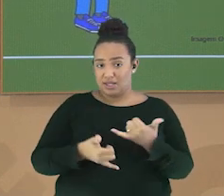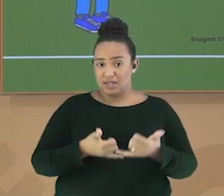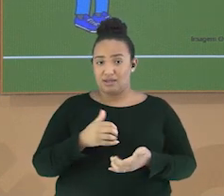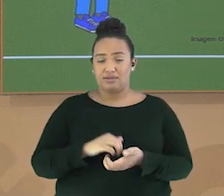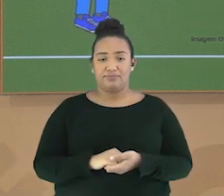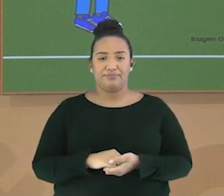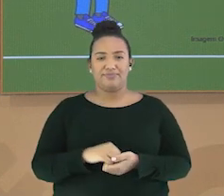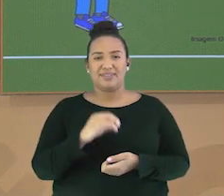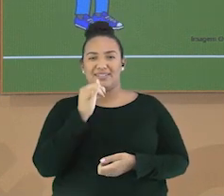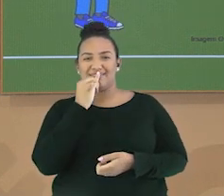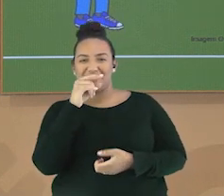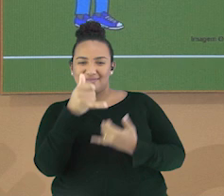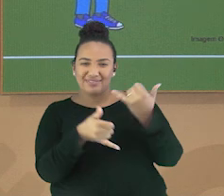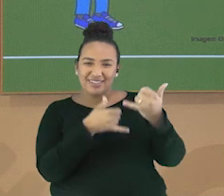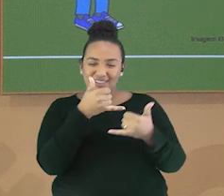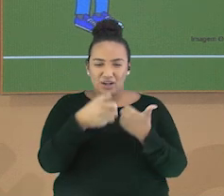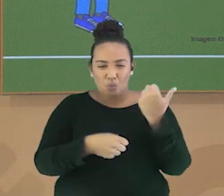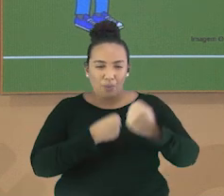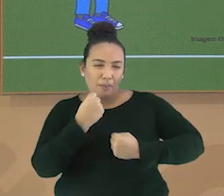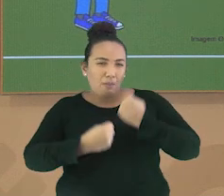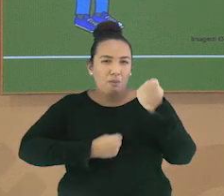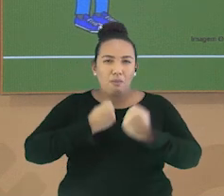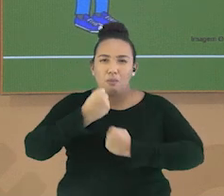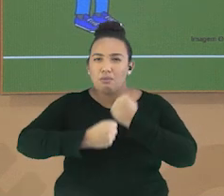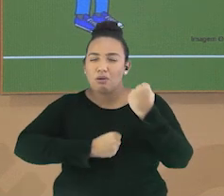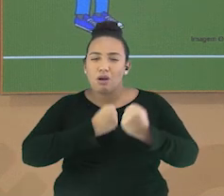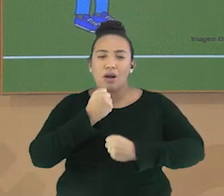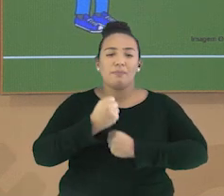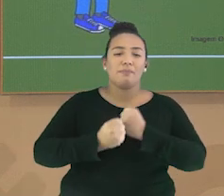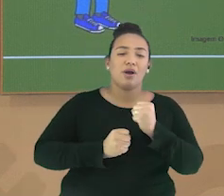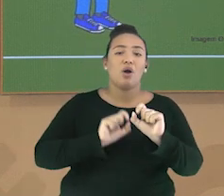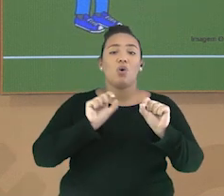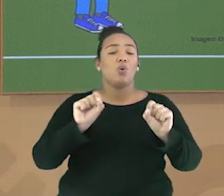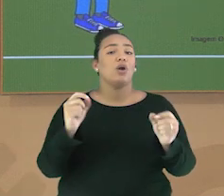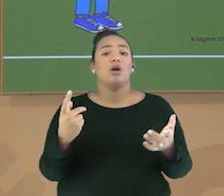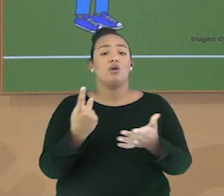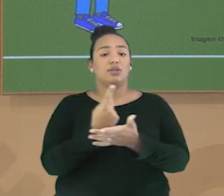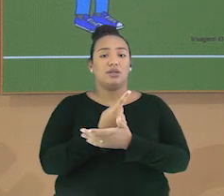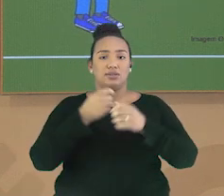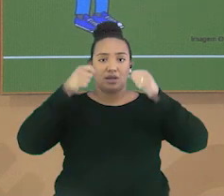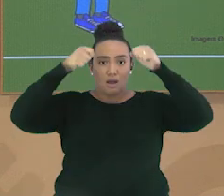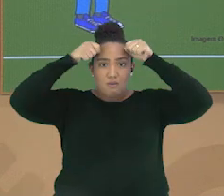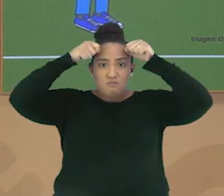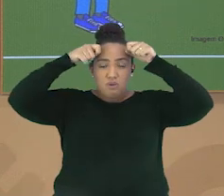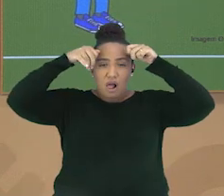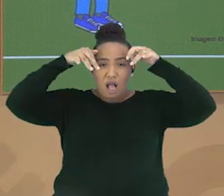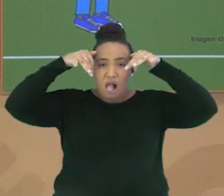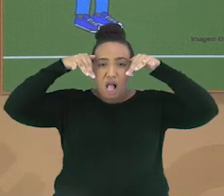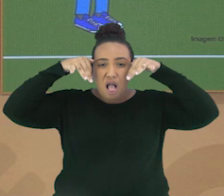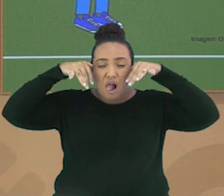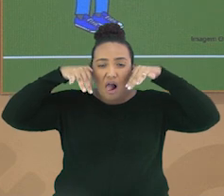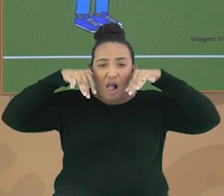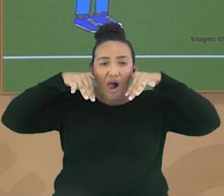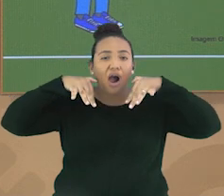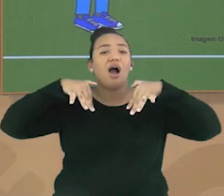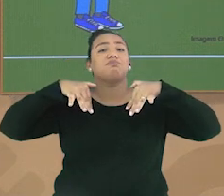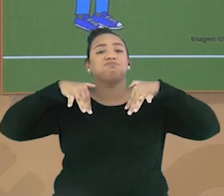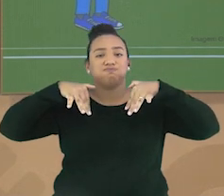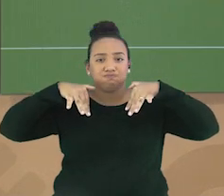a transpiração, ou seja, o aumento de suor. Aí vocês transpiram e perdem muito